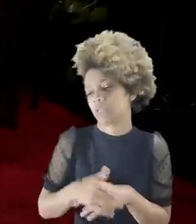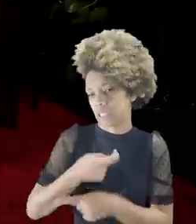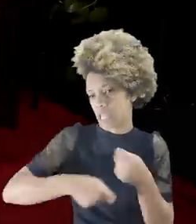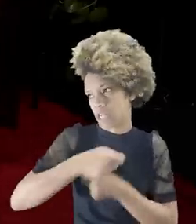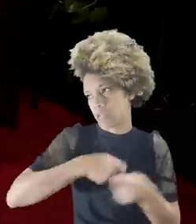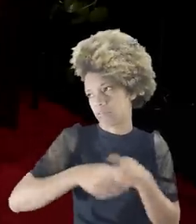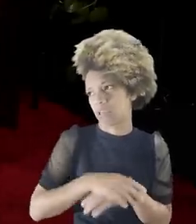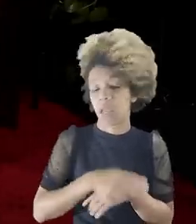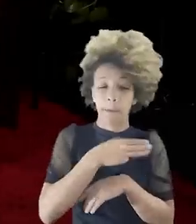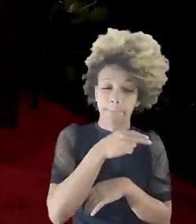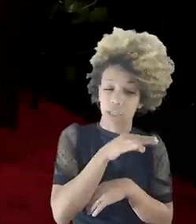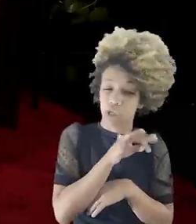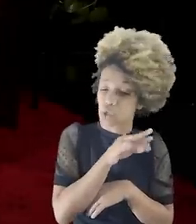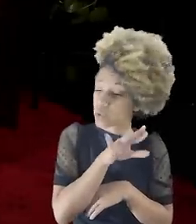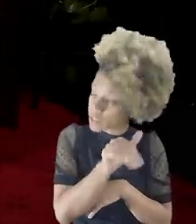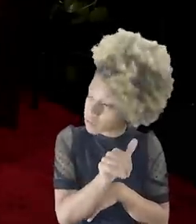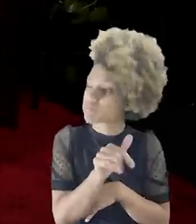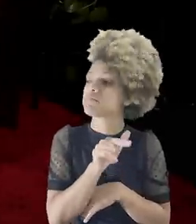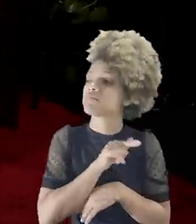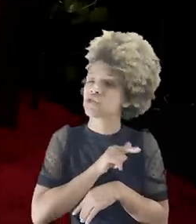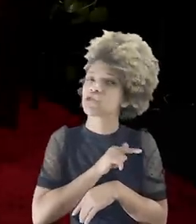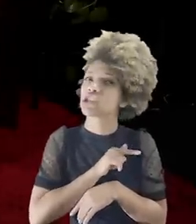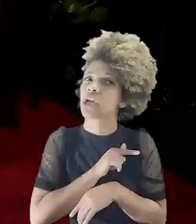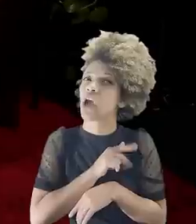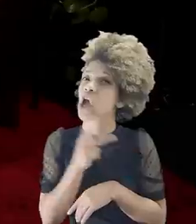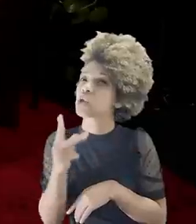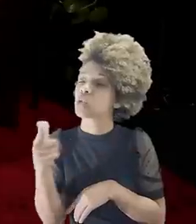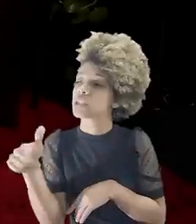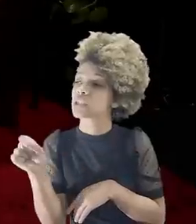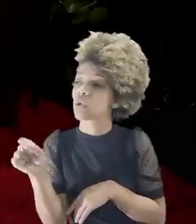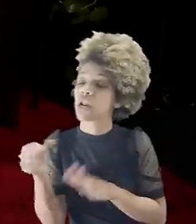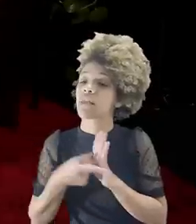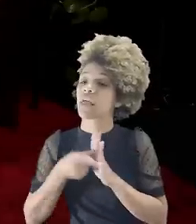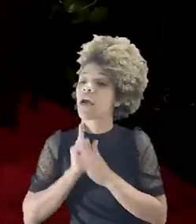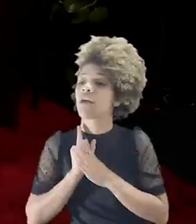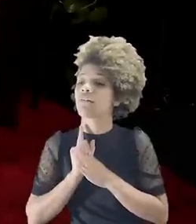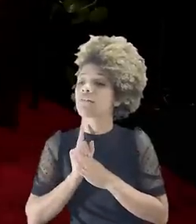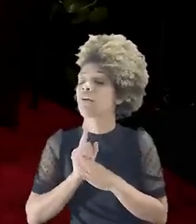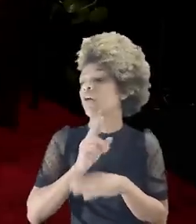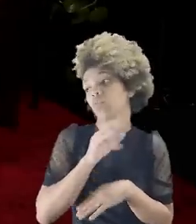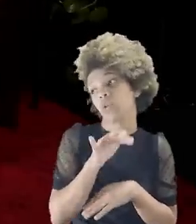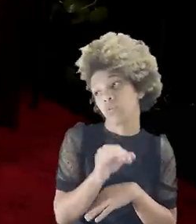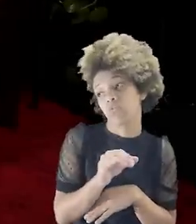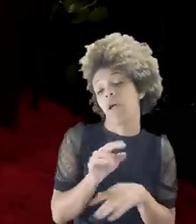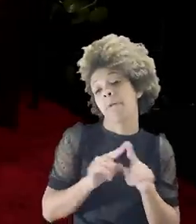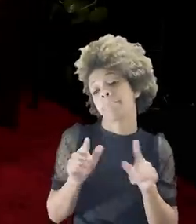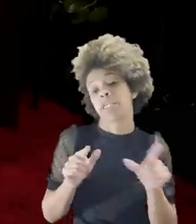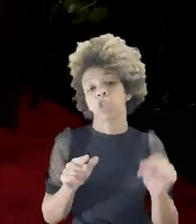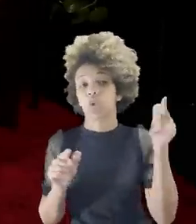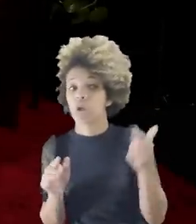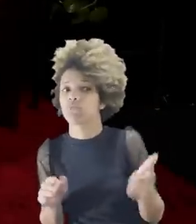e o Minnesota timber Roses tinha Duas escolhas antes do Golden State Warriors